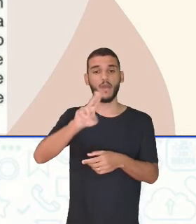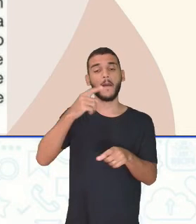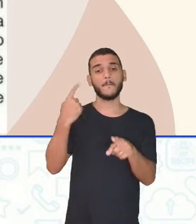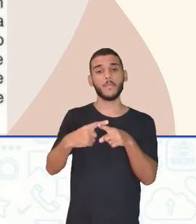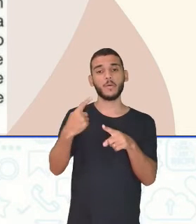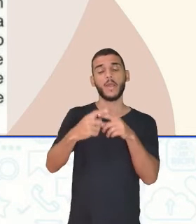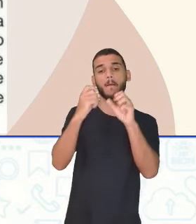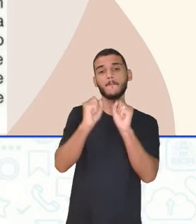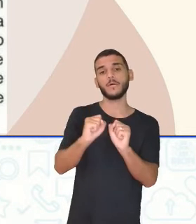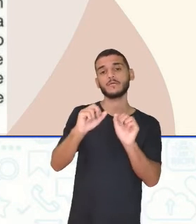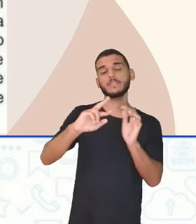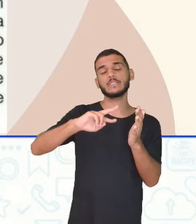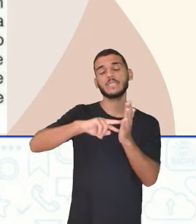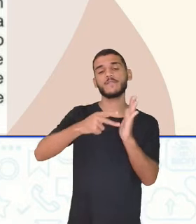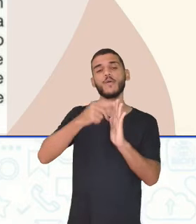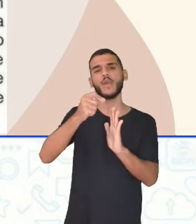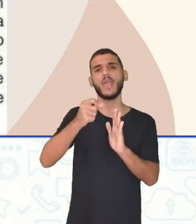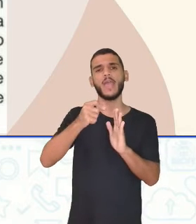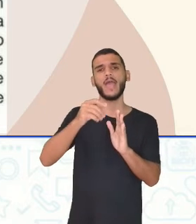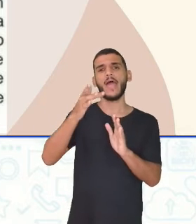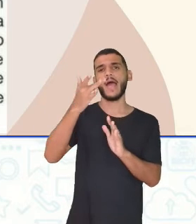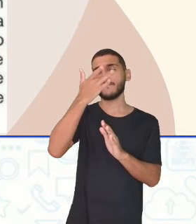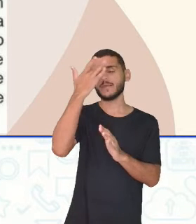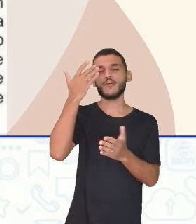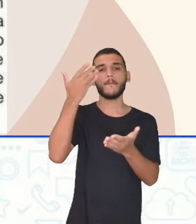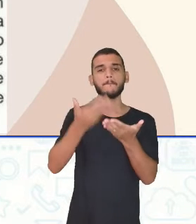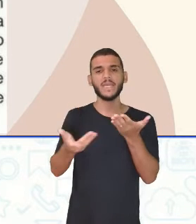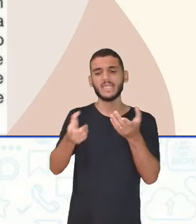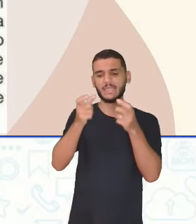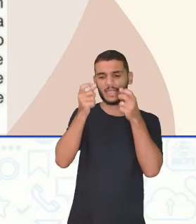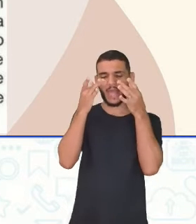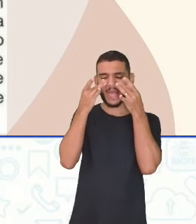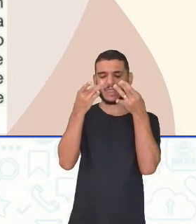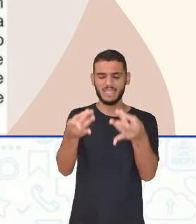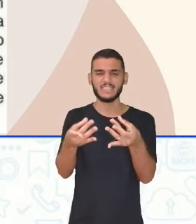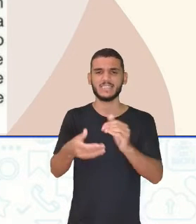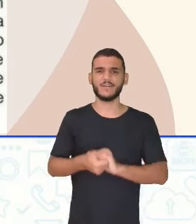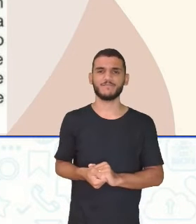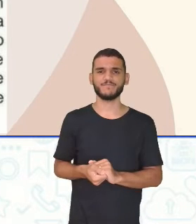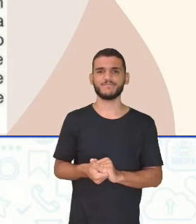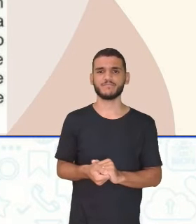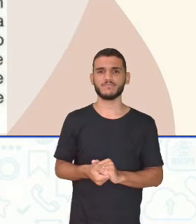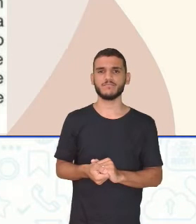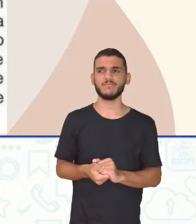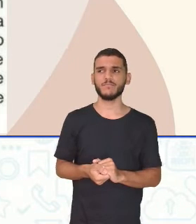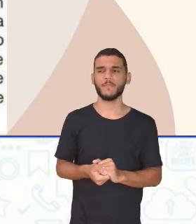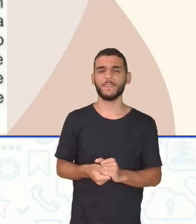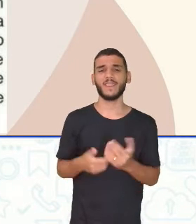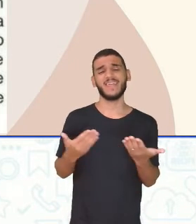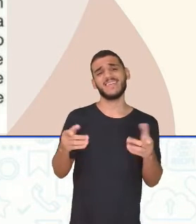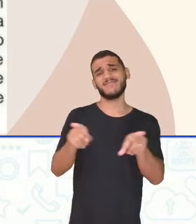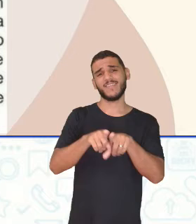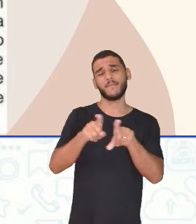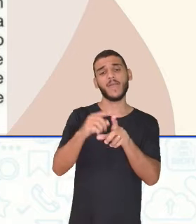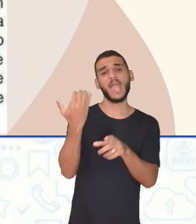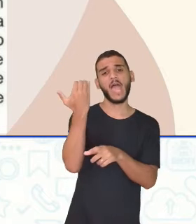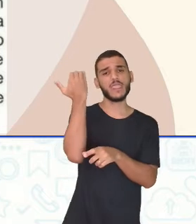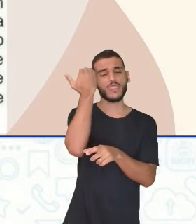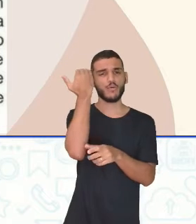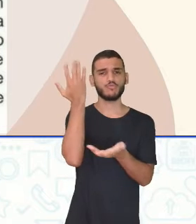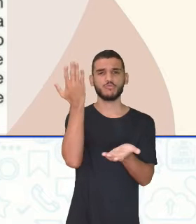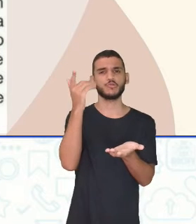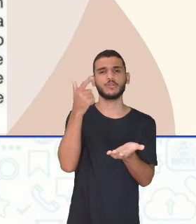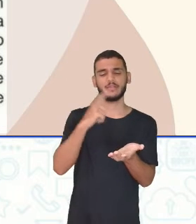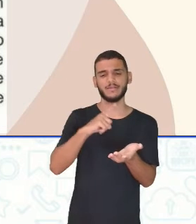aparelhos podem representar uma distração para crianças e adolescentes. E convenhamos, né, que nem adultos escapam desse